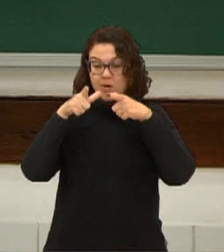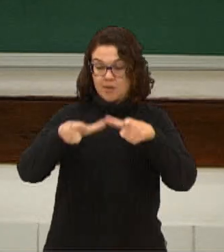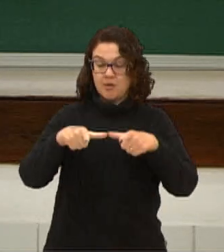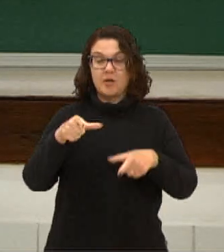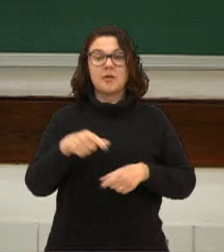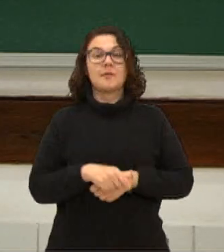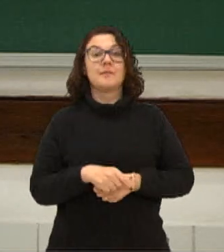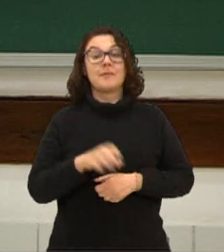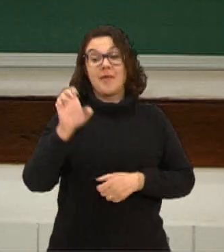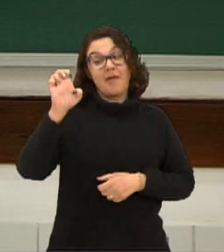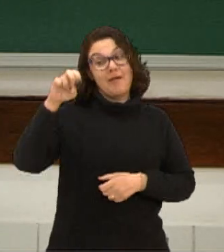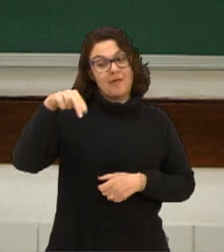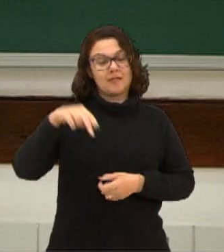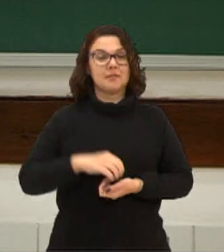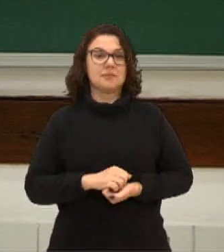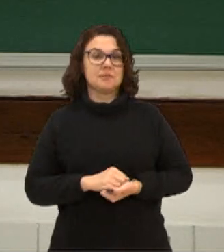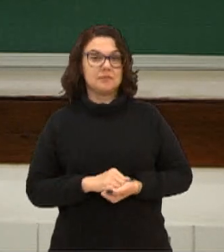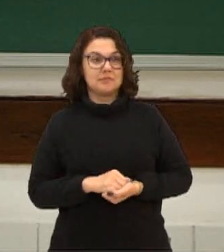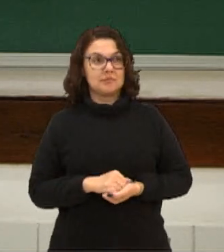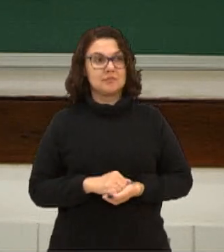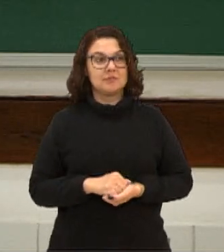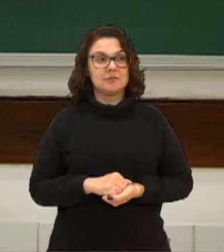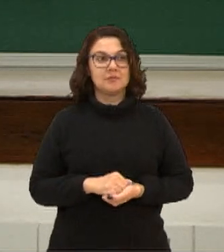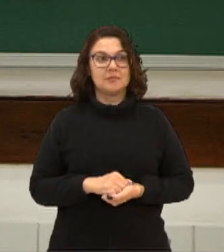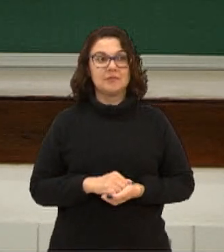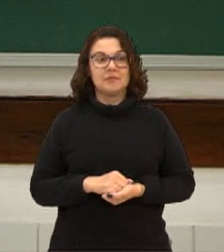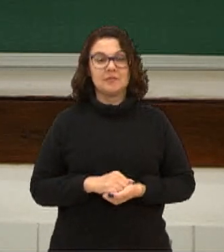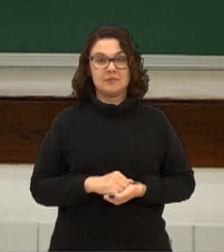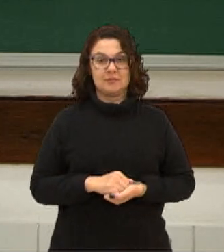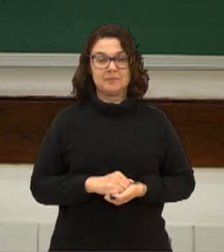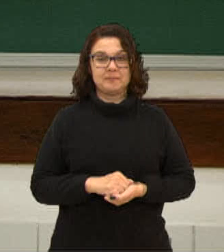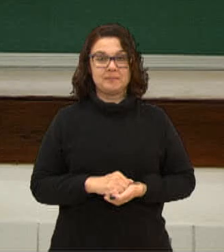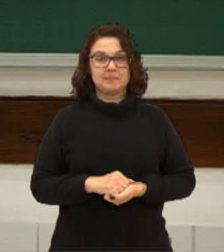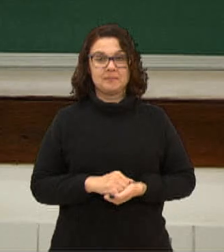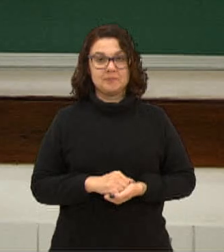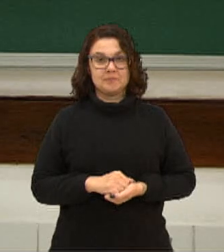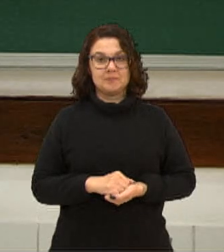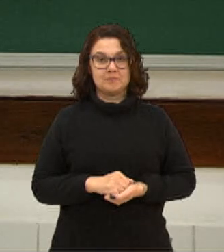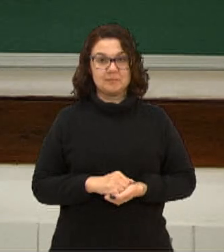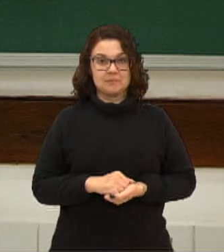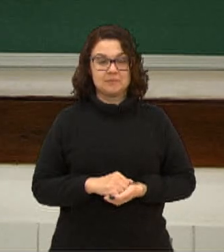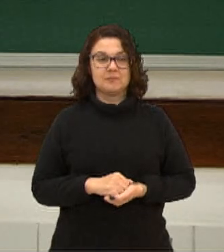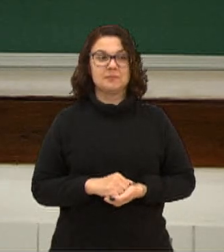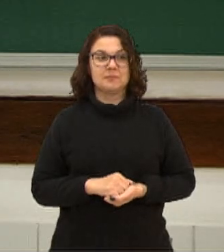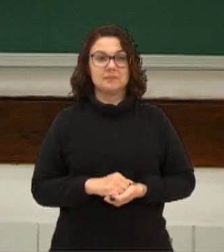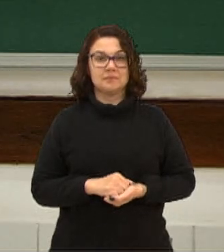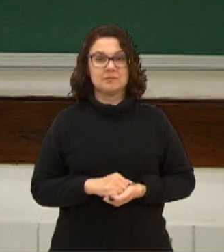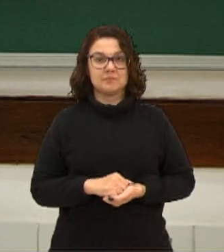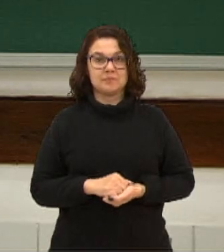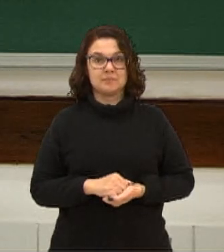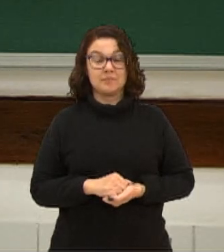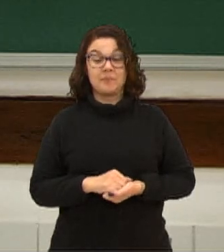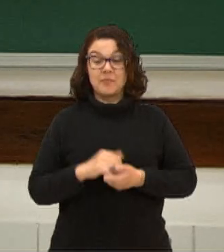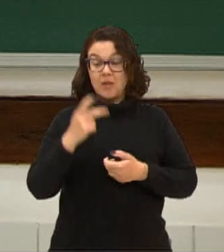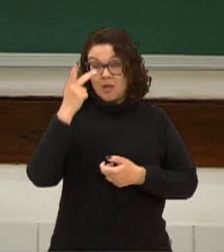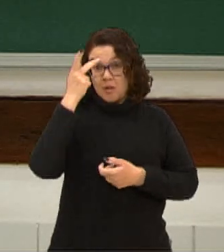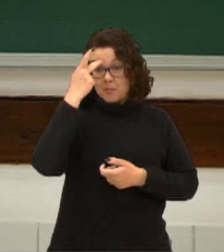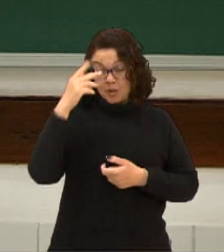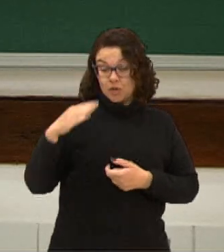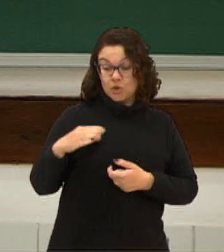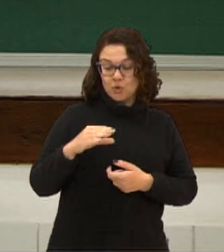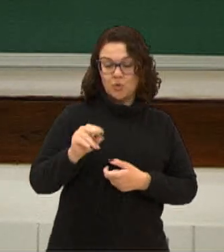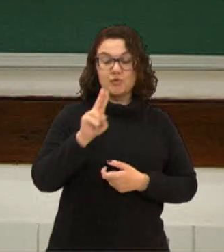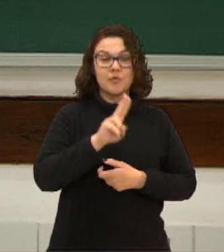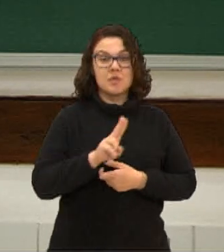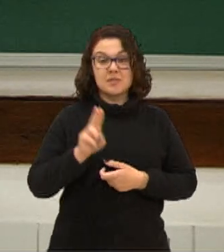vou em coche, eu vou em trem, eu vou em metrô, vou em avião. Para todos os meios de